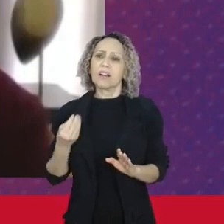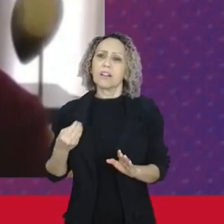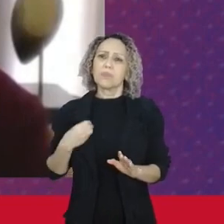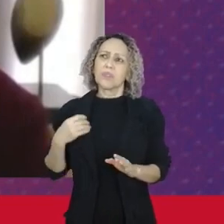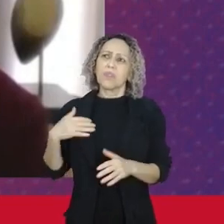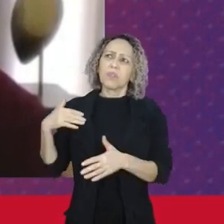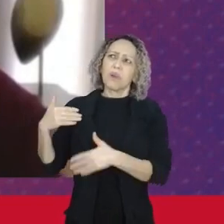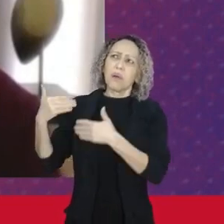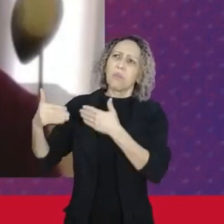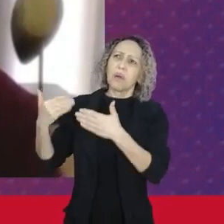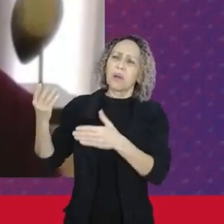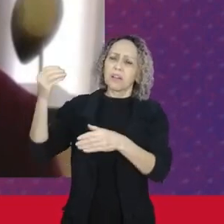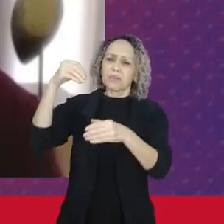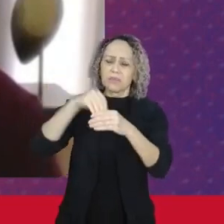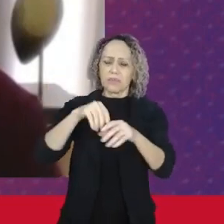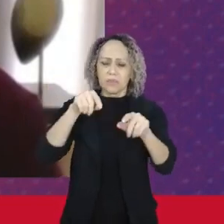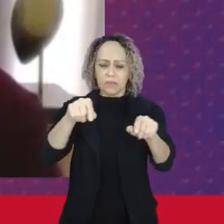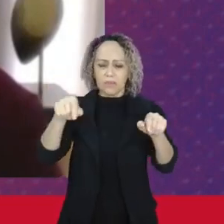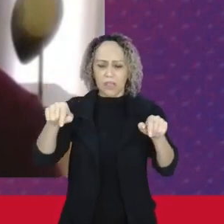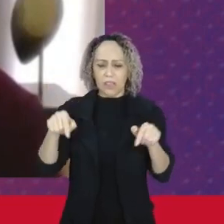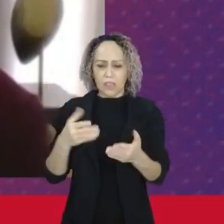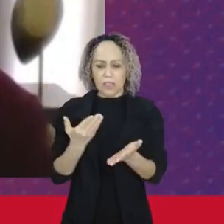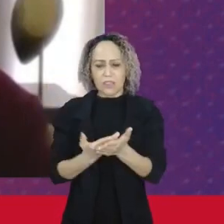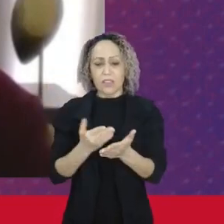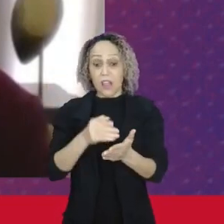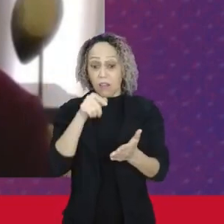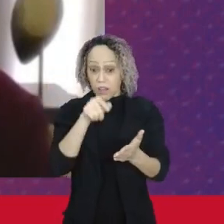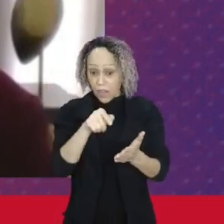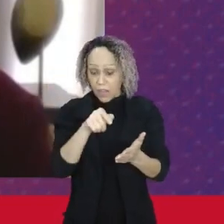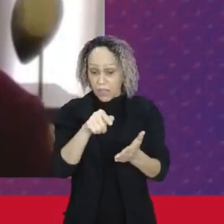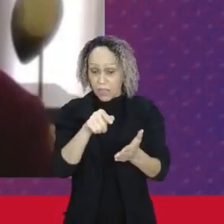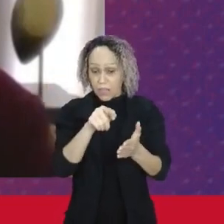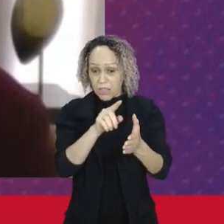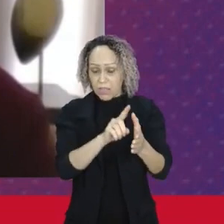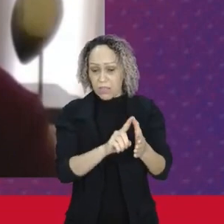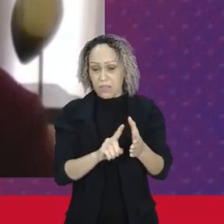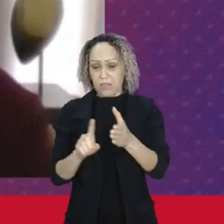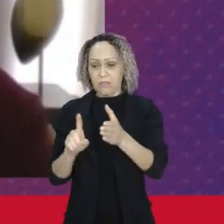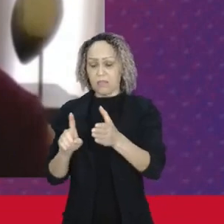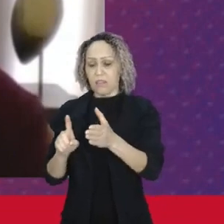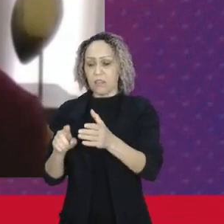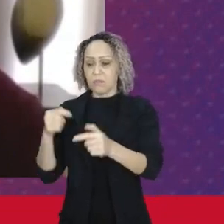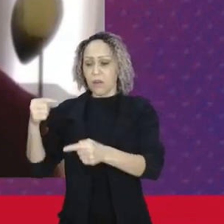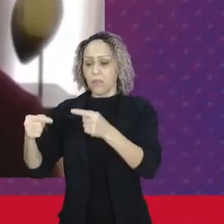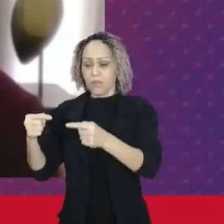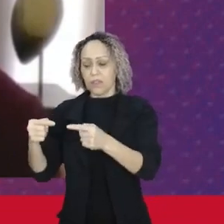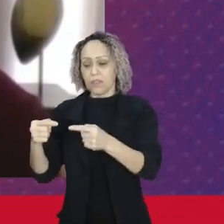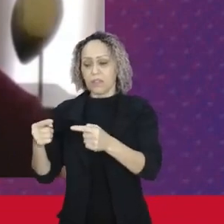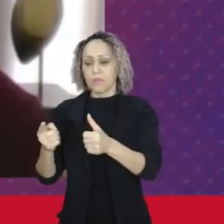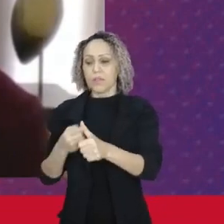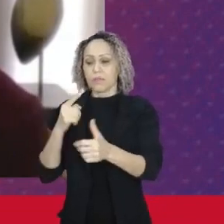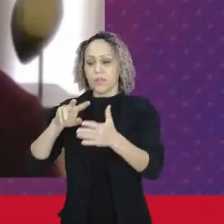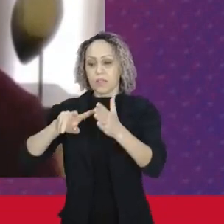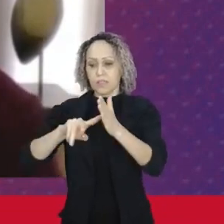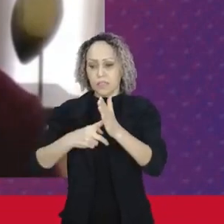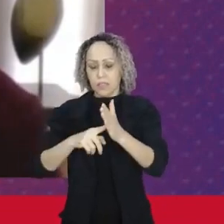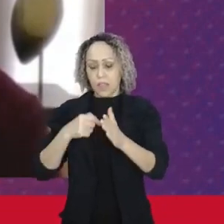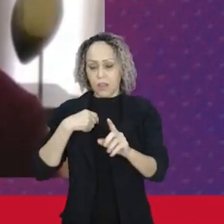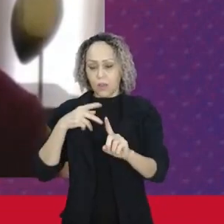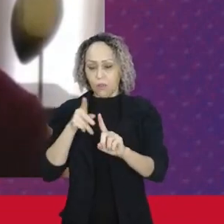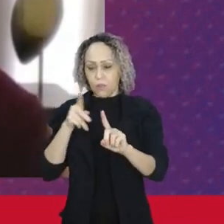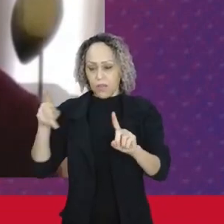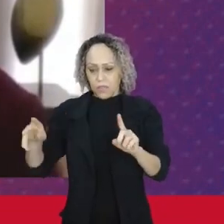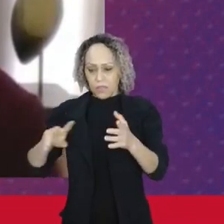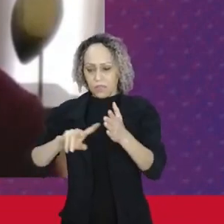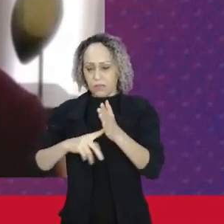sala de aula que me colocou na política. Primeiro na política sindical, onde eu fui presidente do Sindicato dos